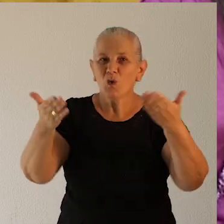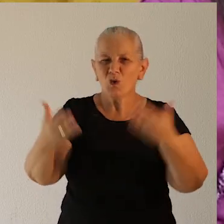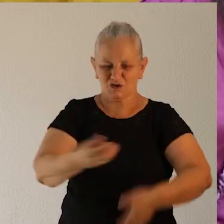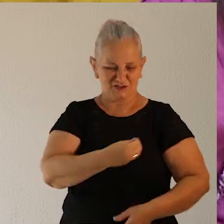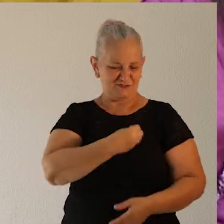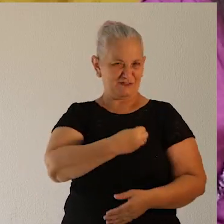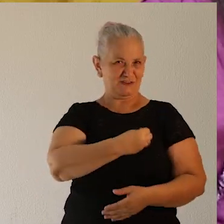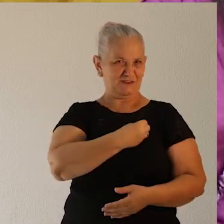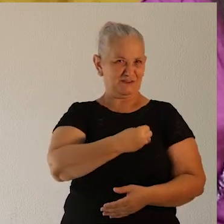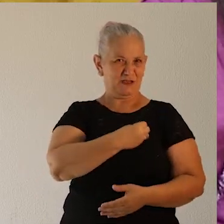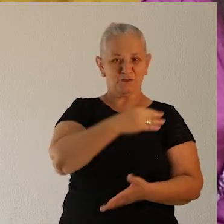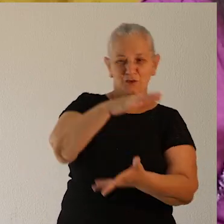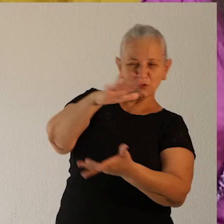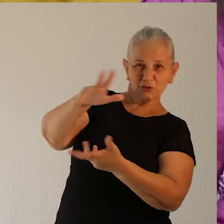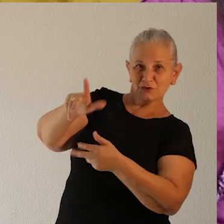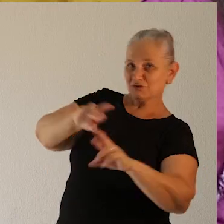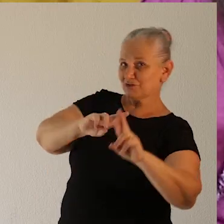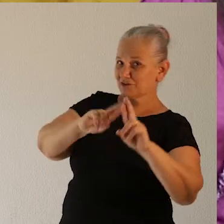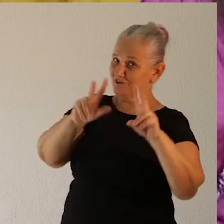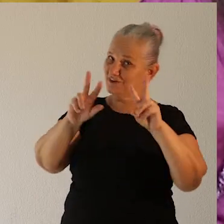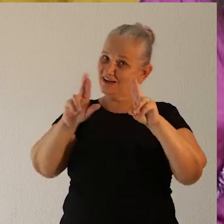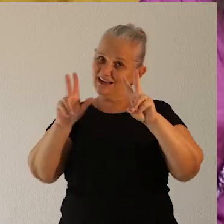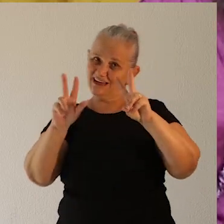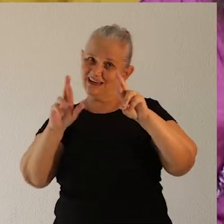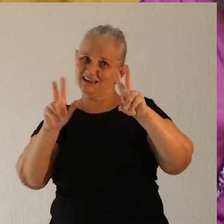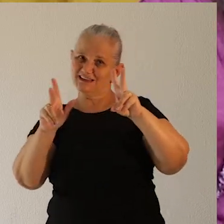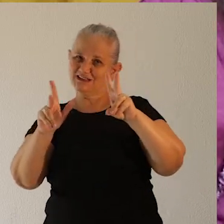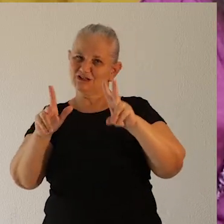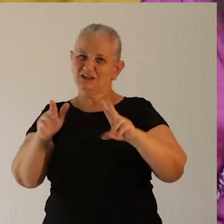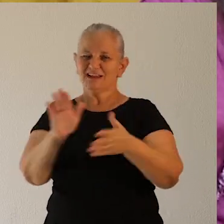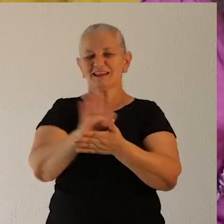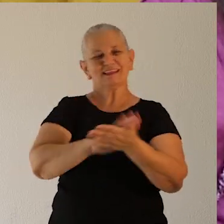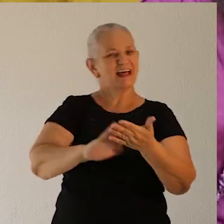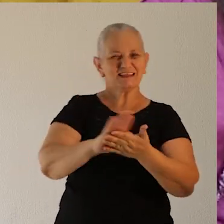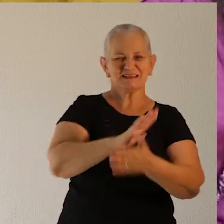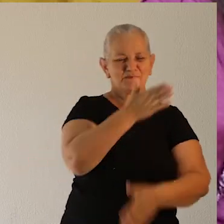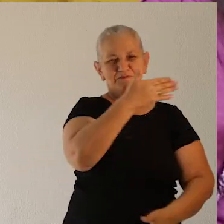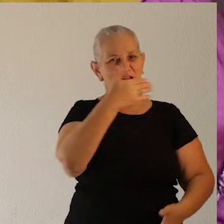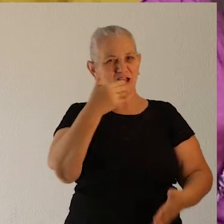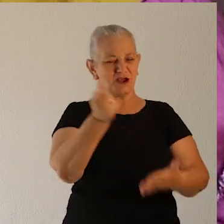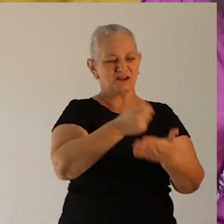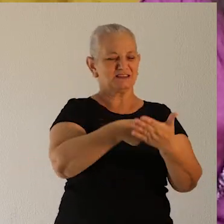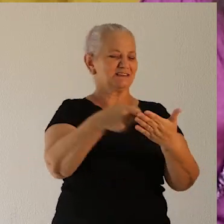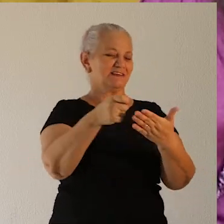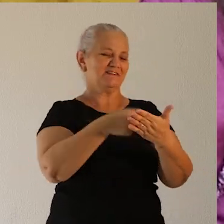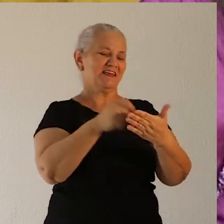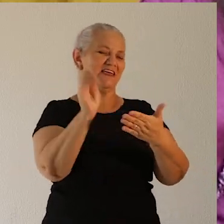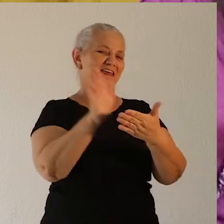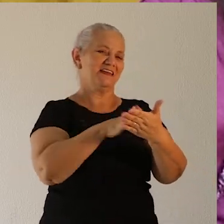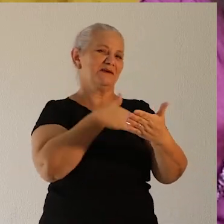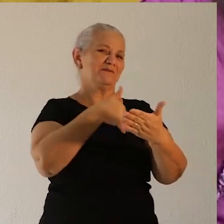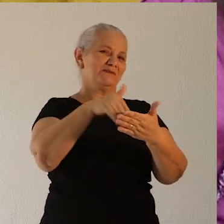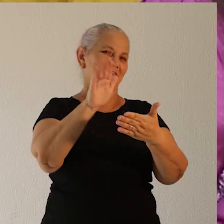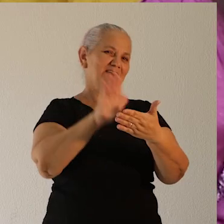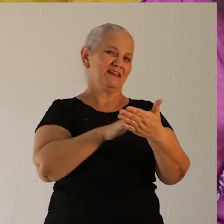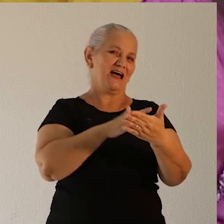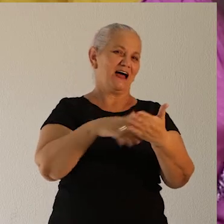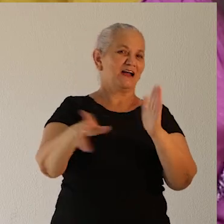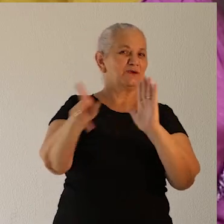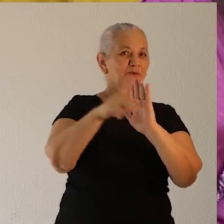tempos modernos. Nada melhor que escrever e pintar nos próprios